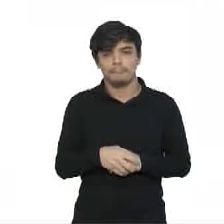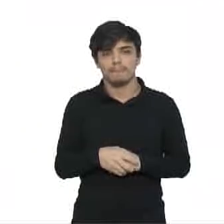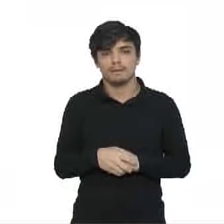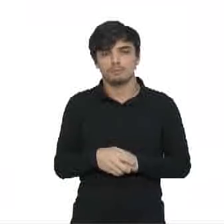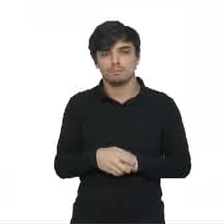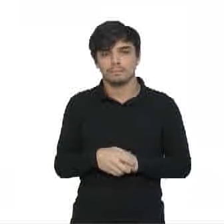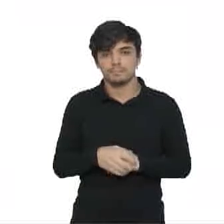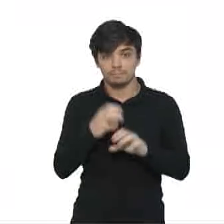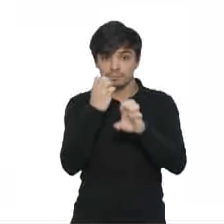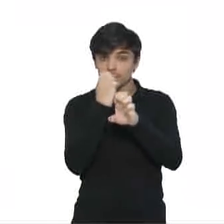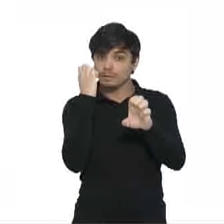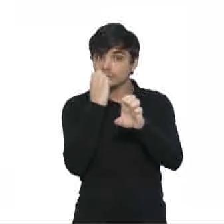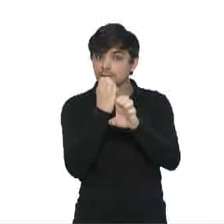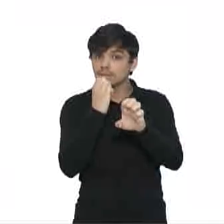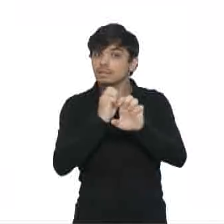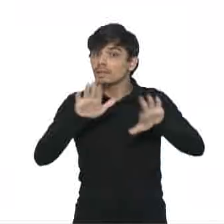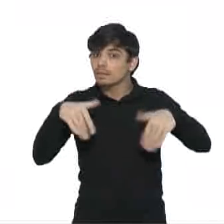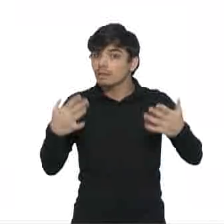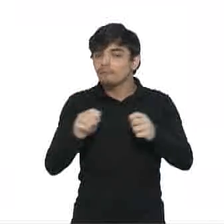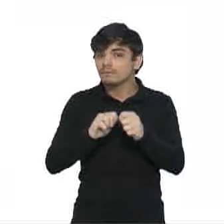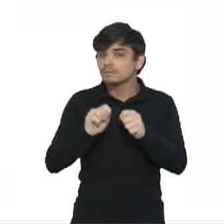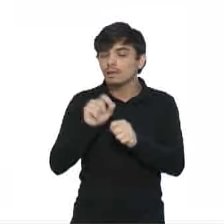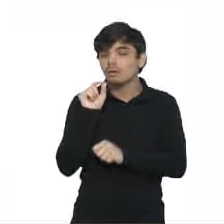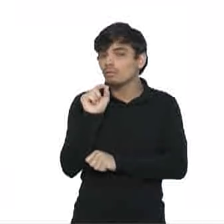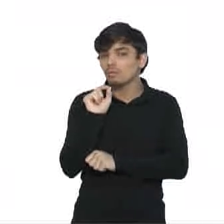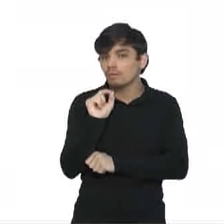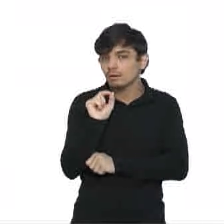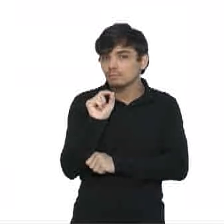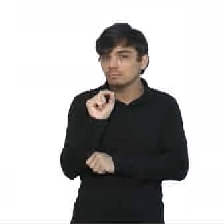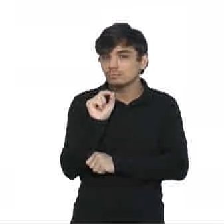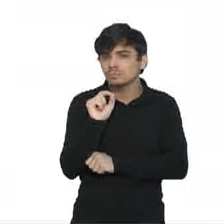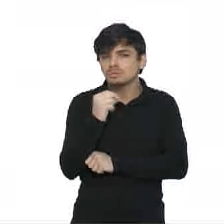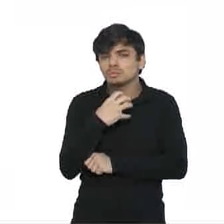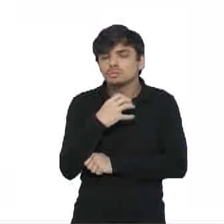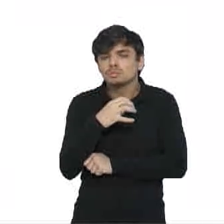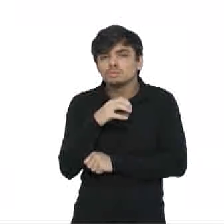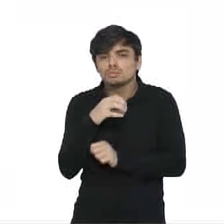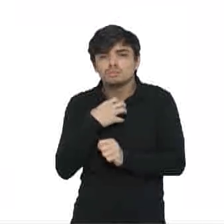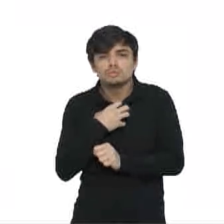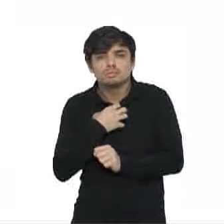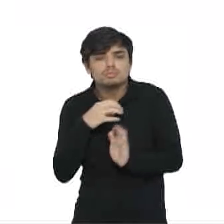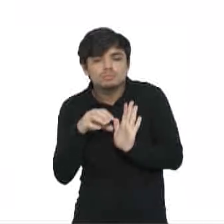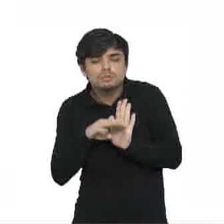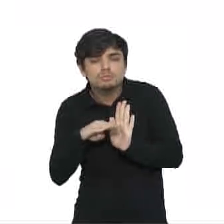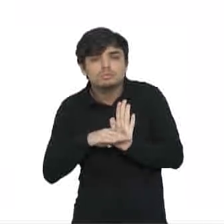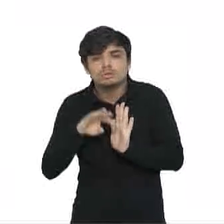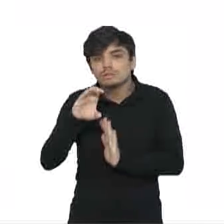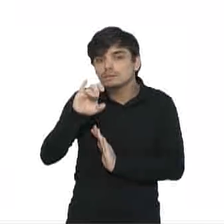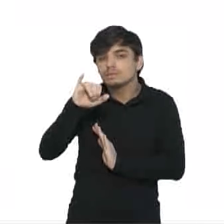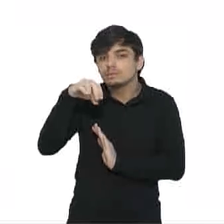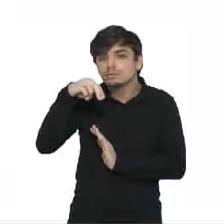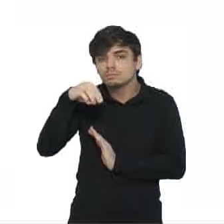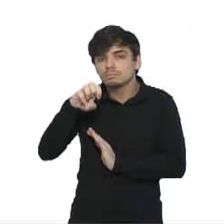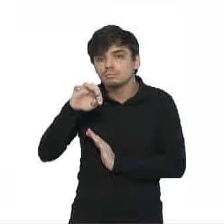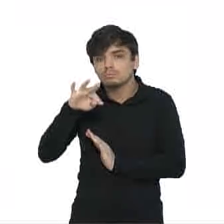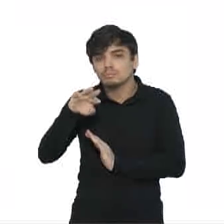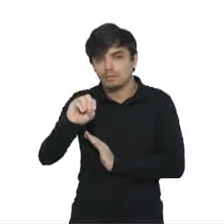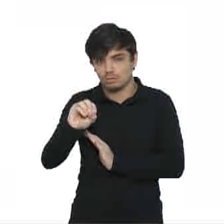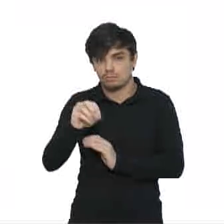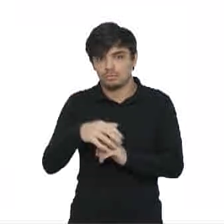Na engenharia, então, pessoal, eles inventaram uma espécie de cimento, chamada de